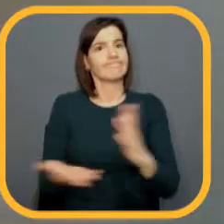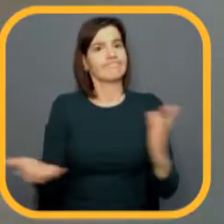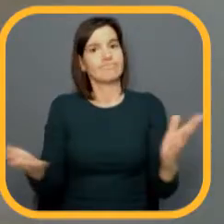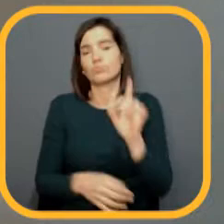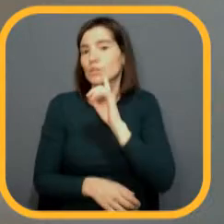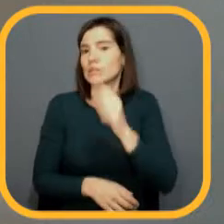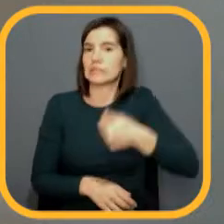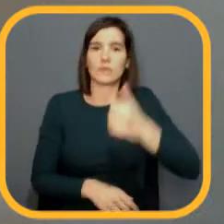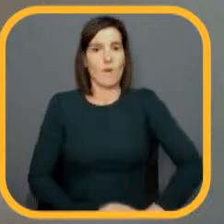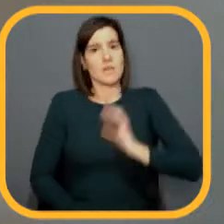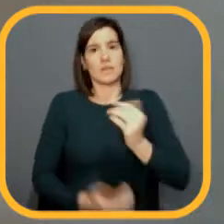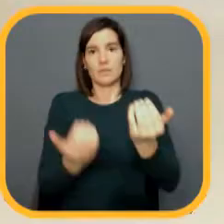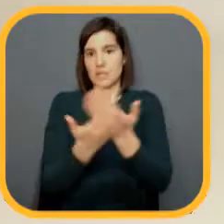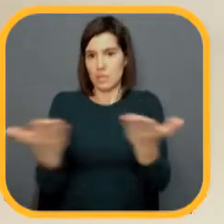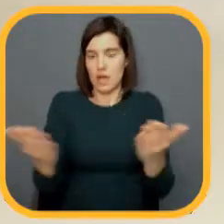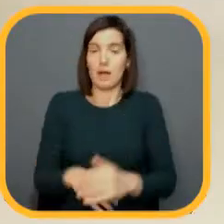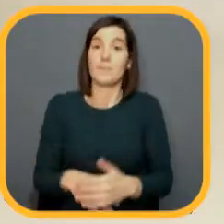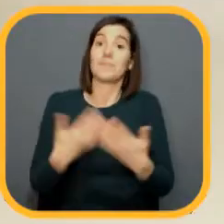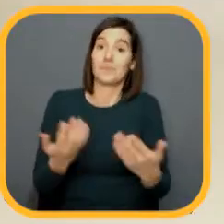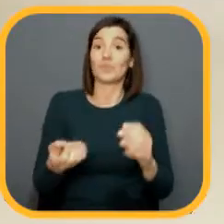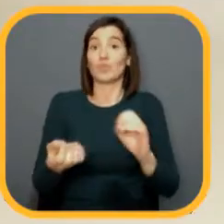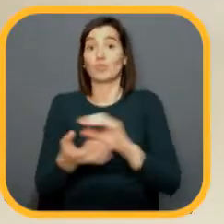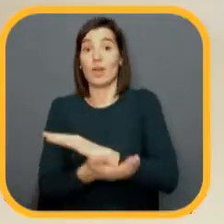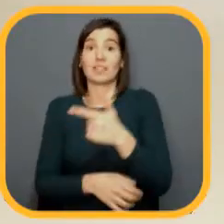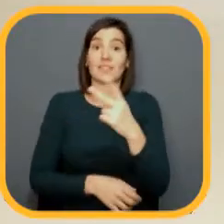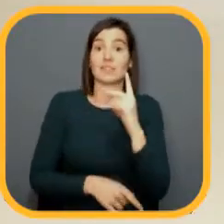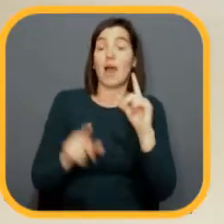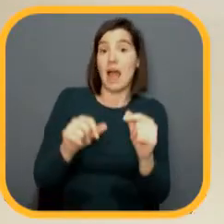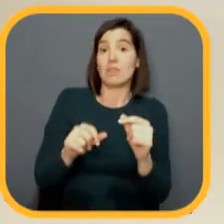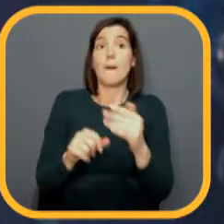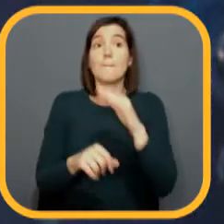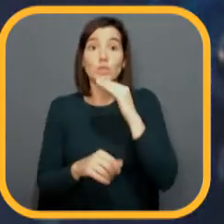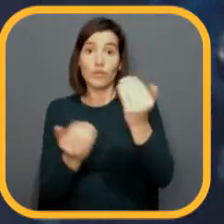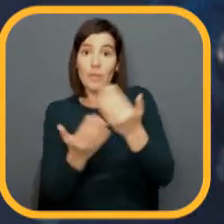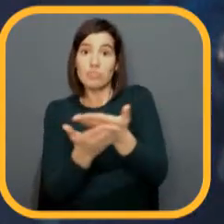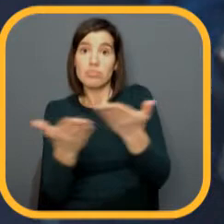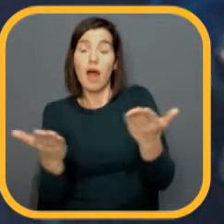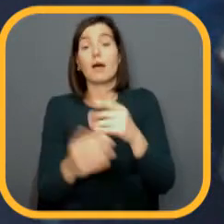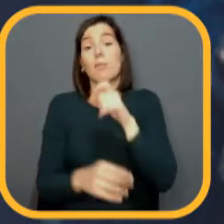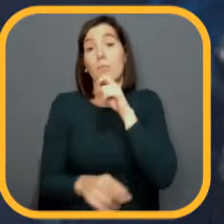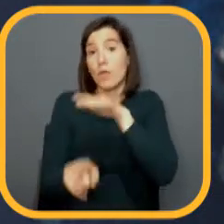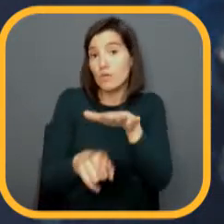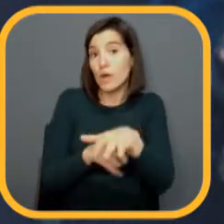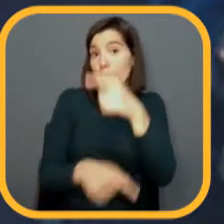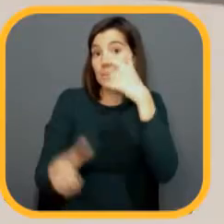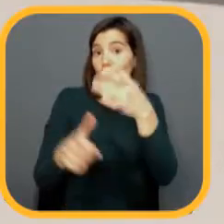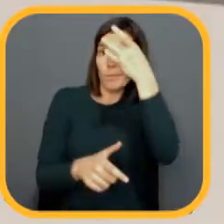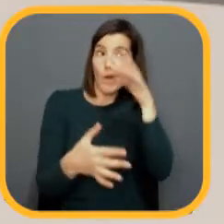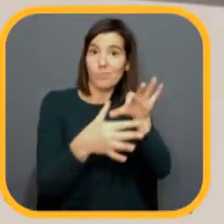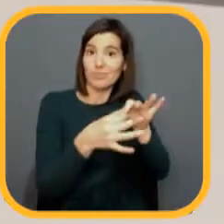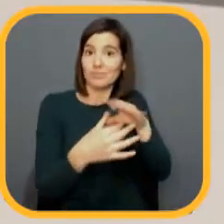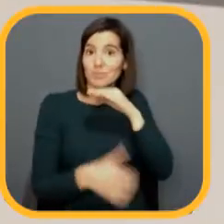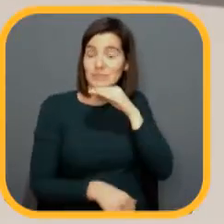mais confiável fonte de informação. Assim, a forma como os mídias noticiam a polícia pode ou não influenciar a opinião que o público tem da